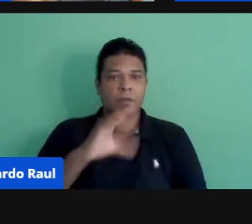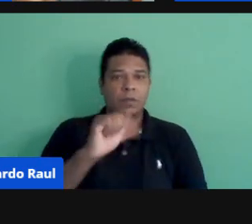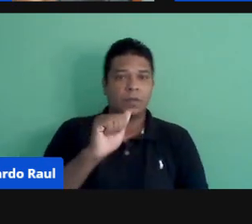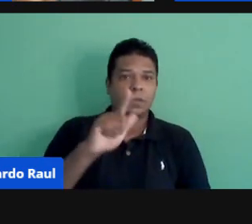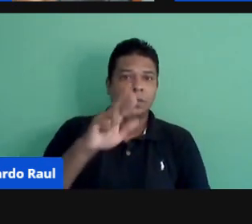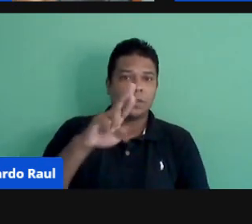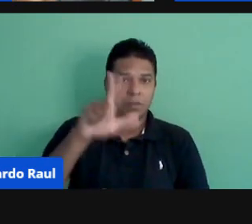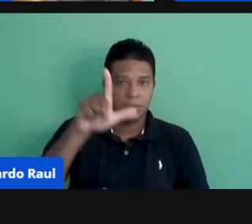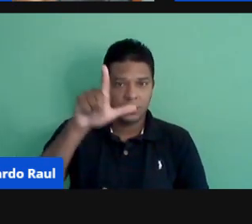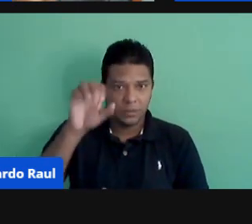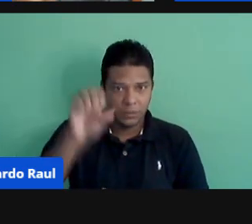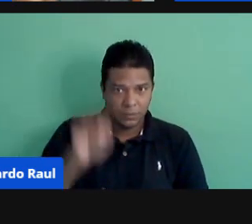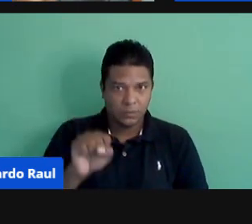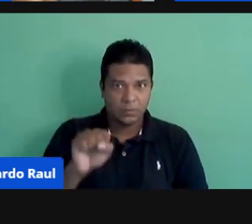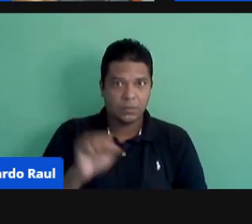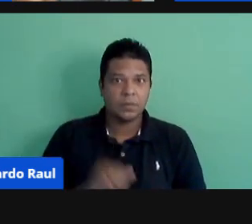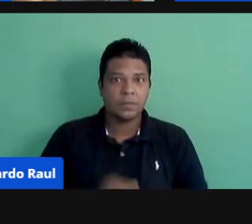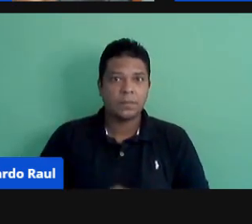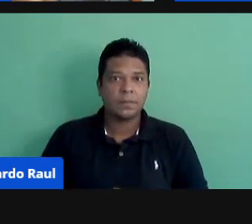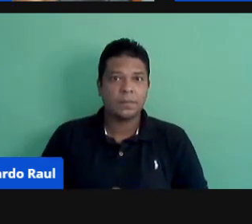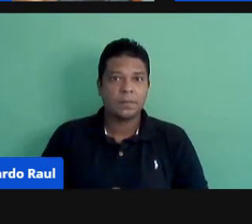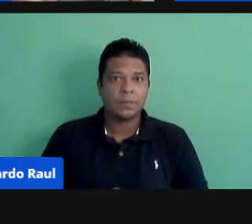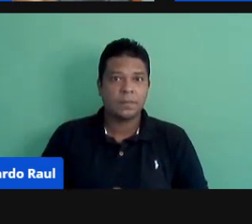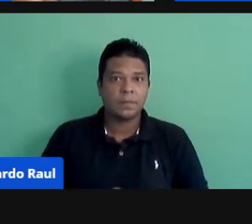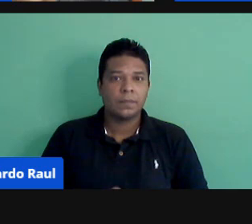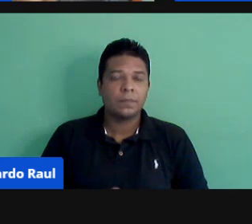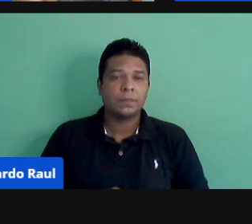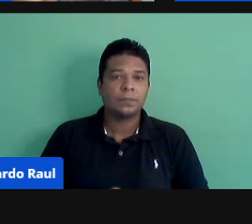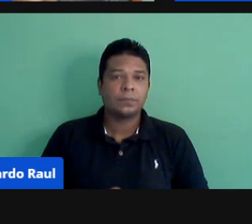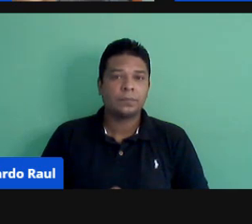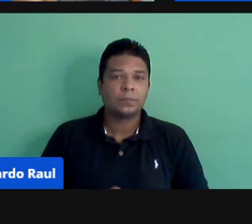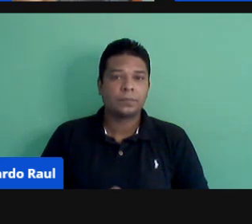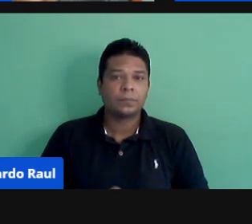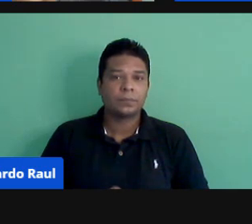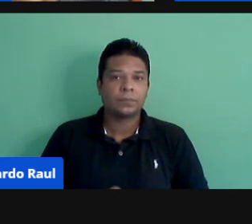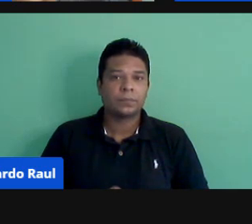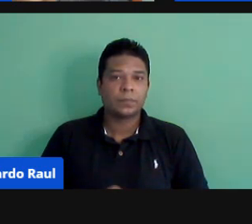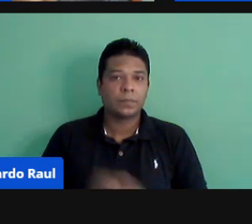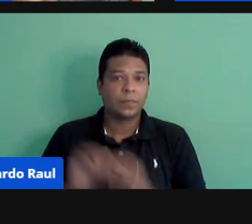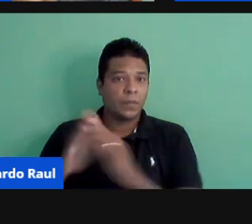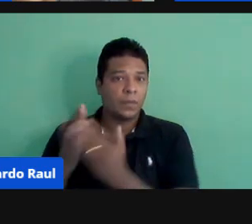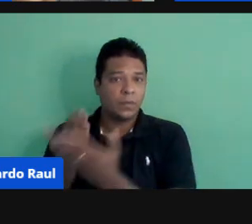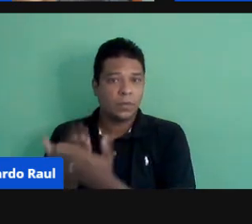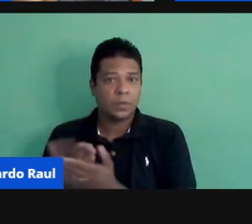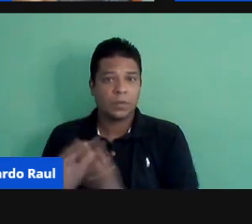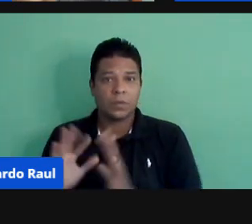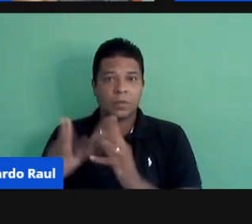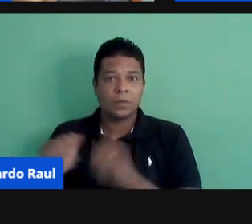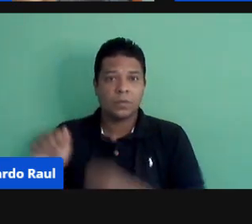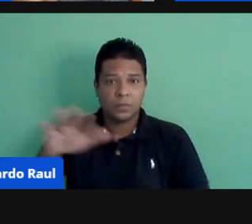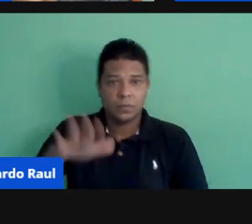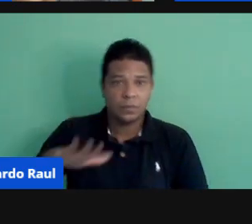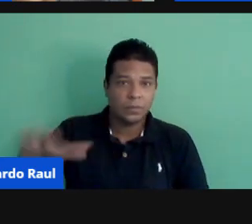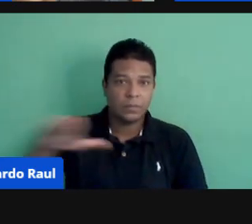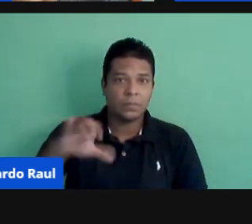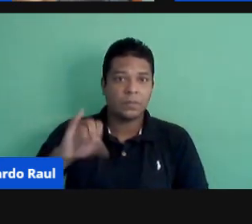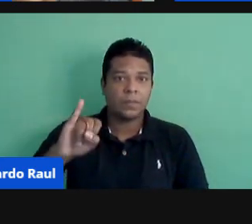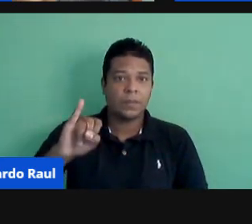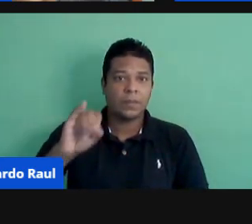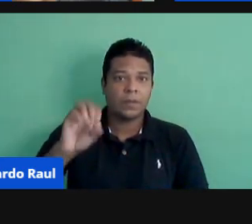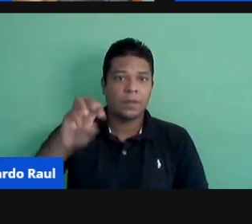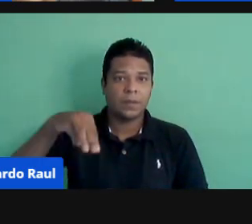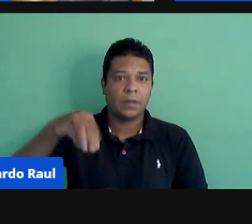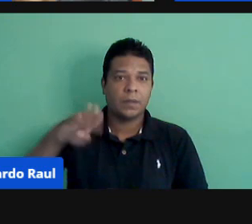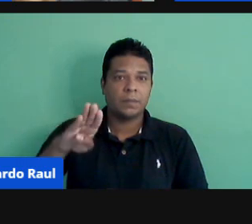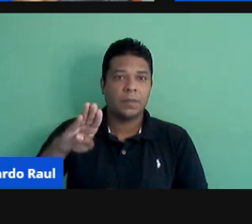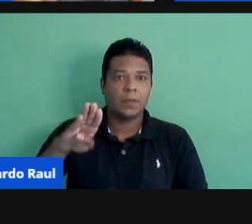Cristal, né, e professor Najib Haslan, as escolas todas na região aqui do Imbiruçu, próximo ao